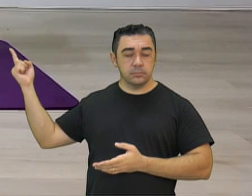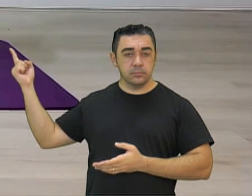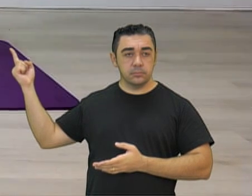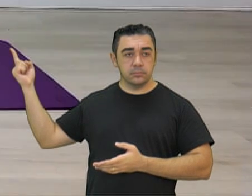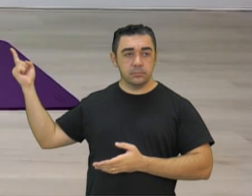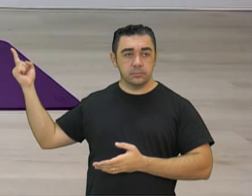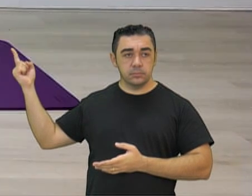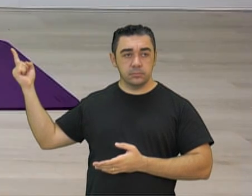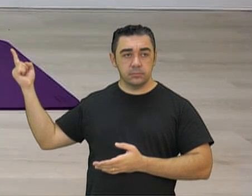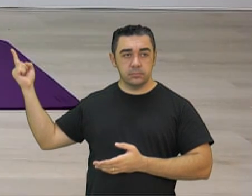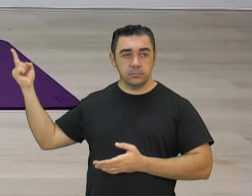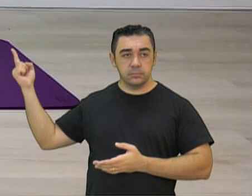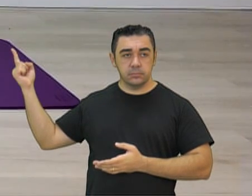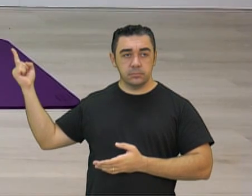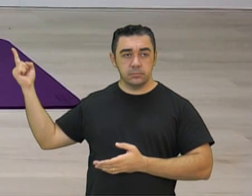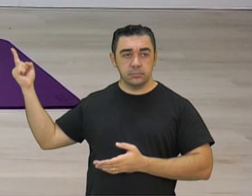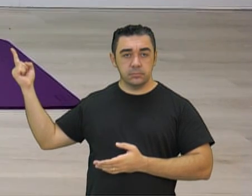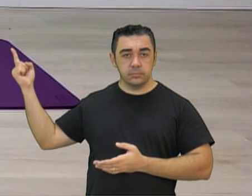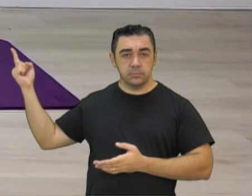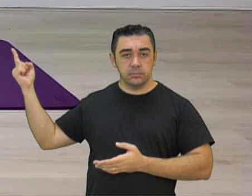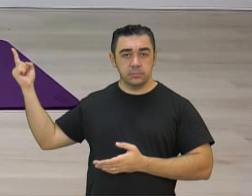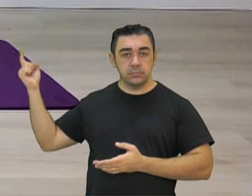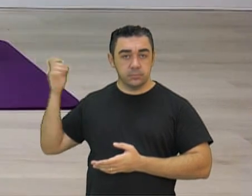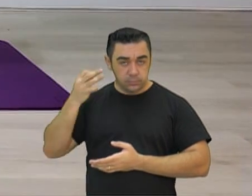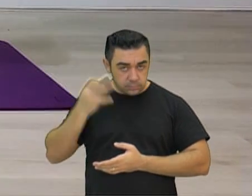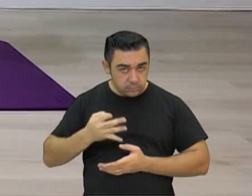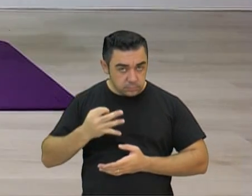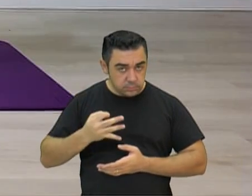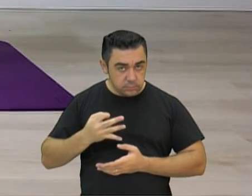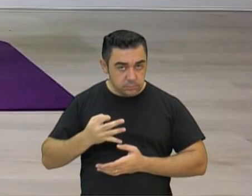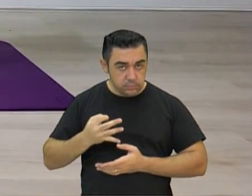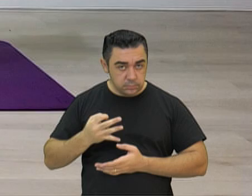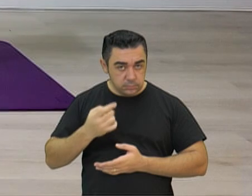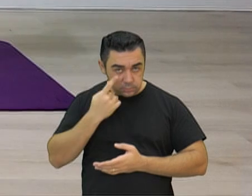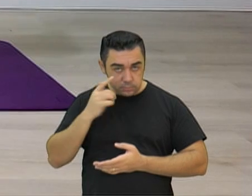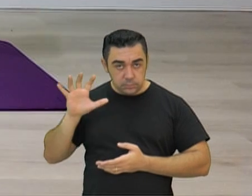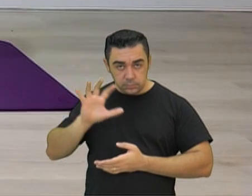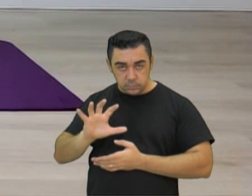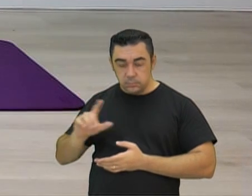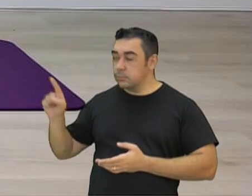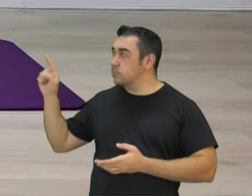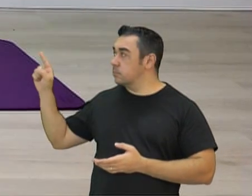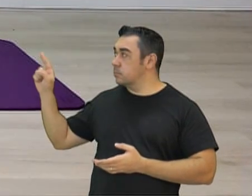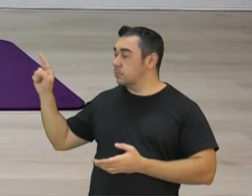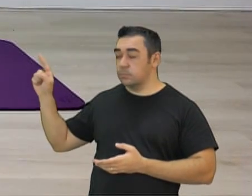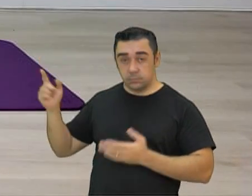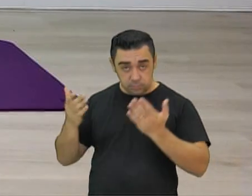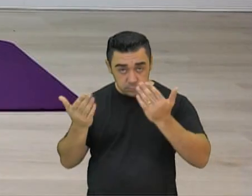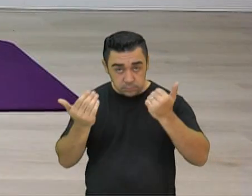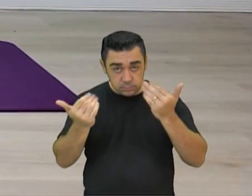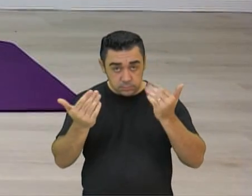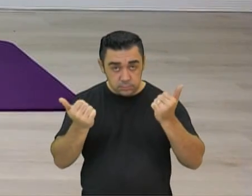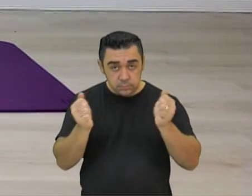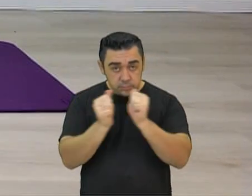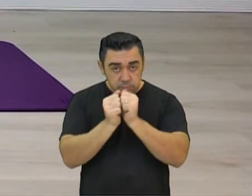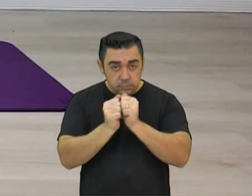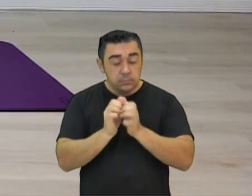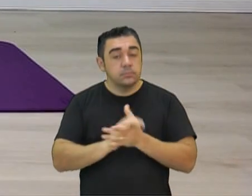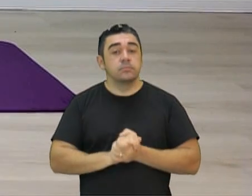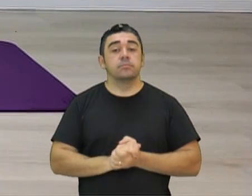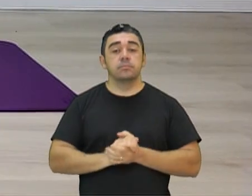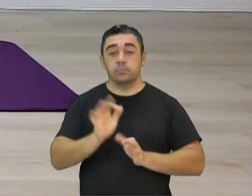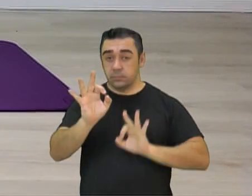E vou voltar. Certo? Ó. Vamos lá?